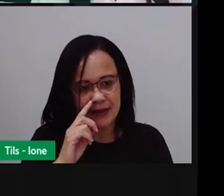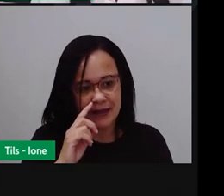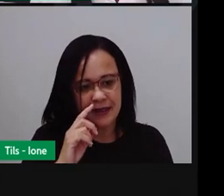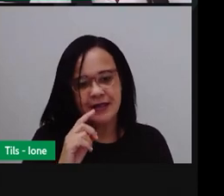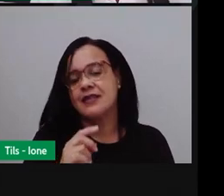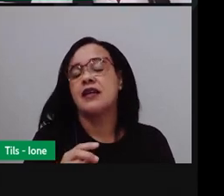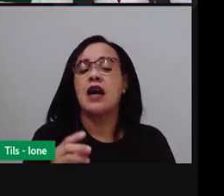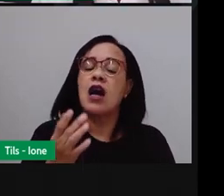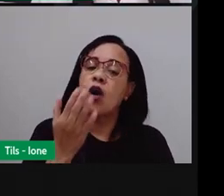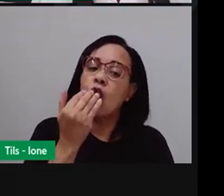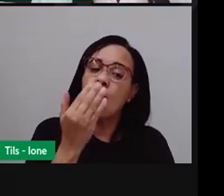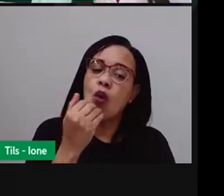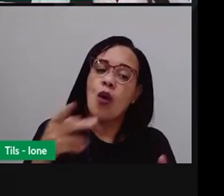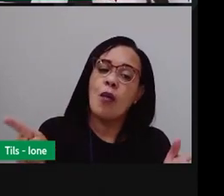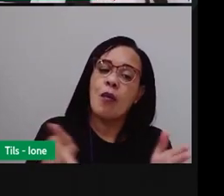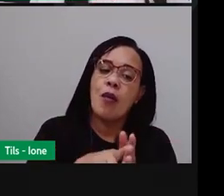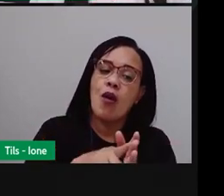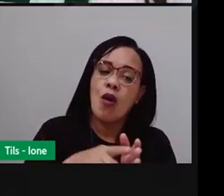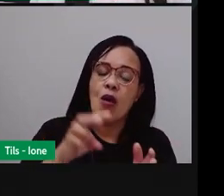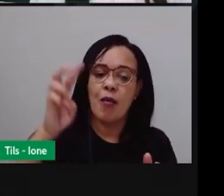feitas de milho.